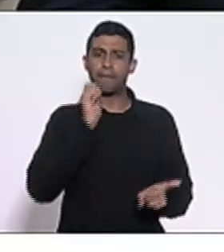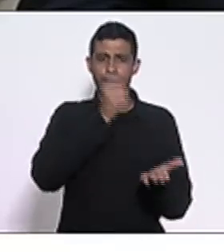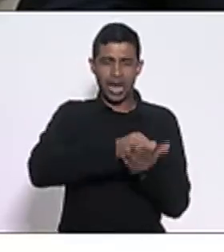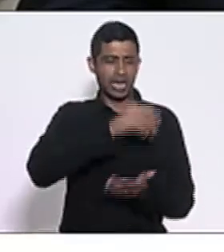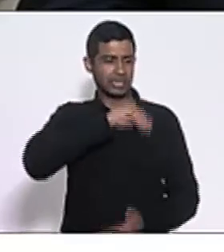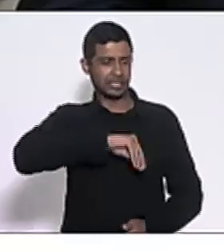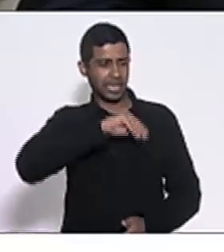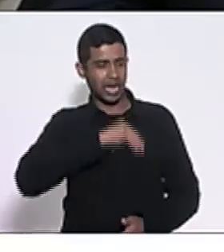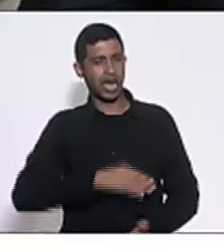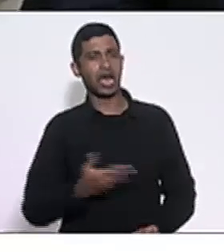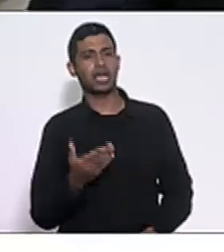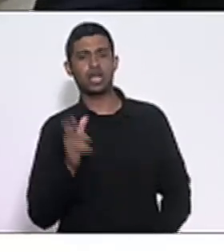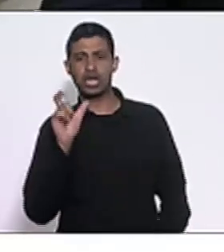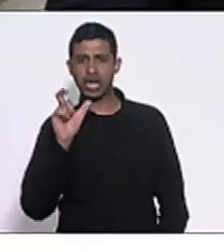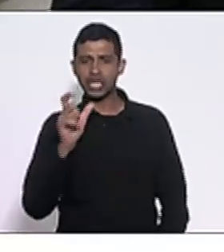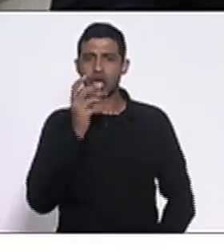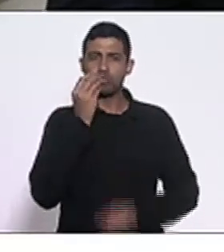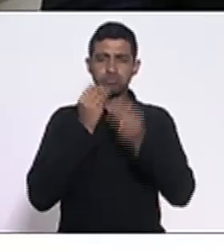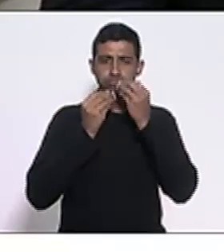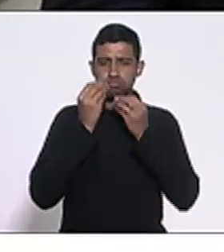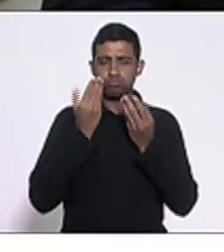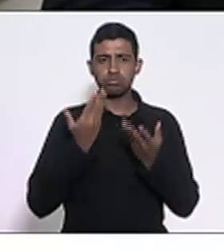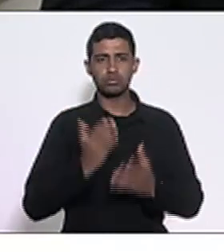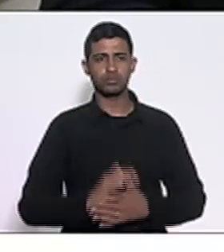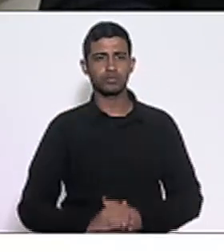pagar ticket, pagar